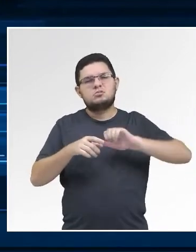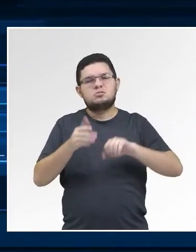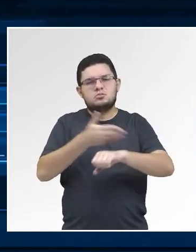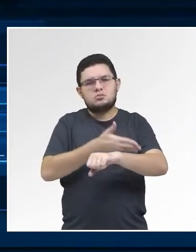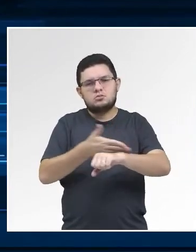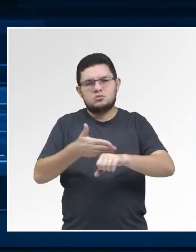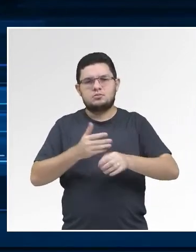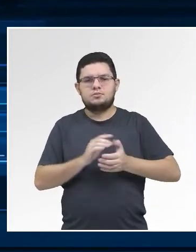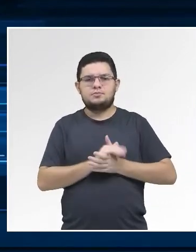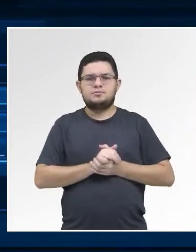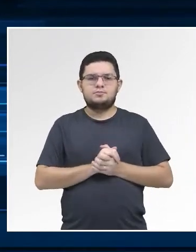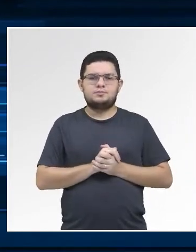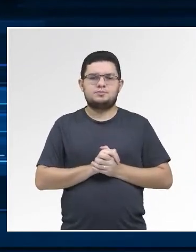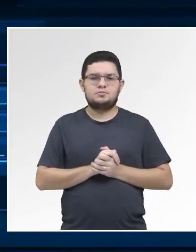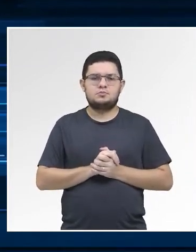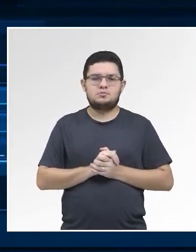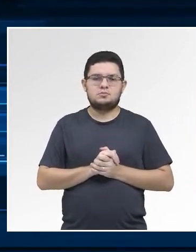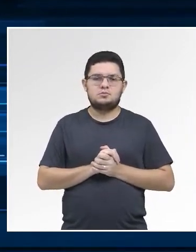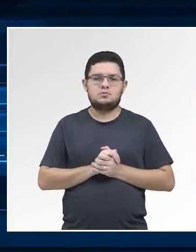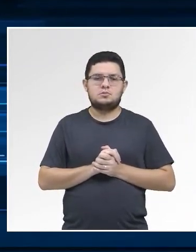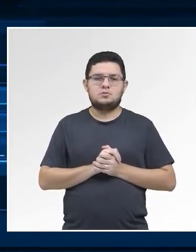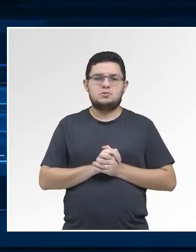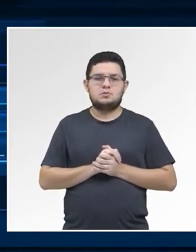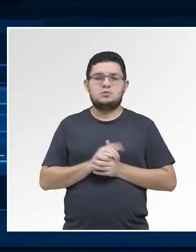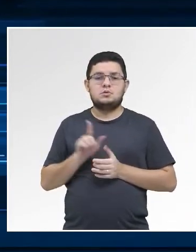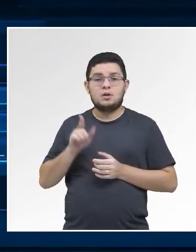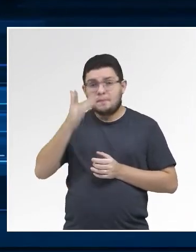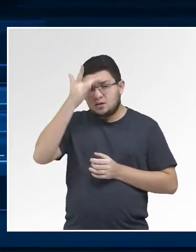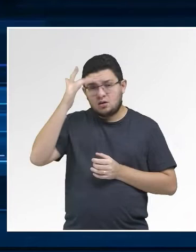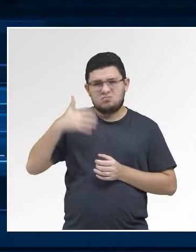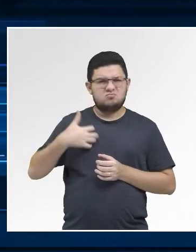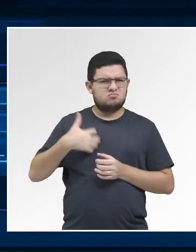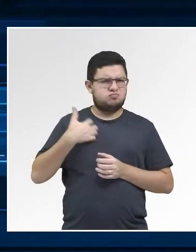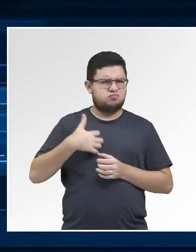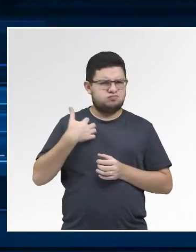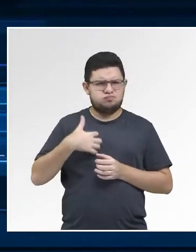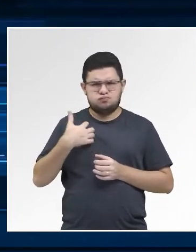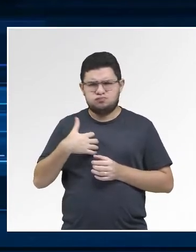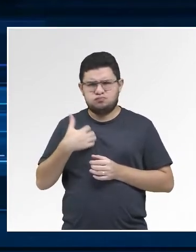Bad behavior. Impulsive, impulsivo.